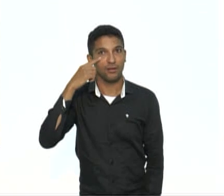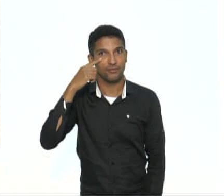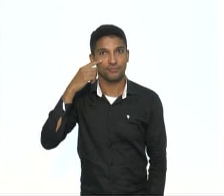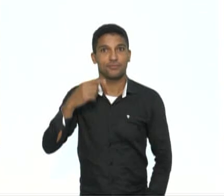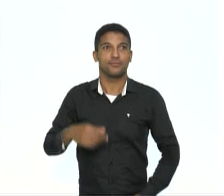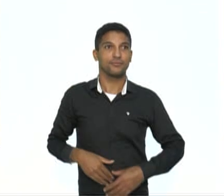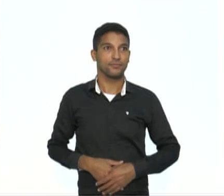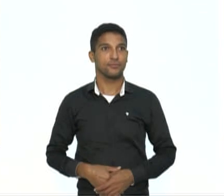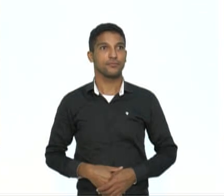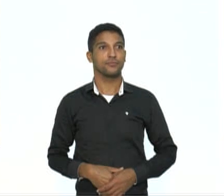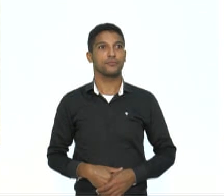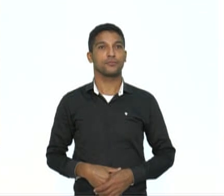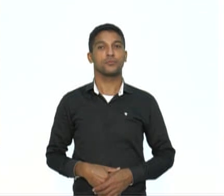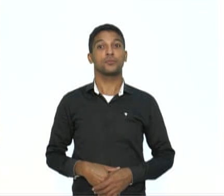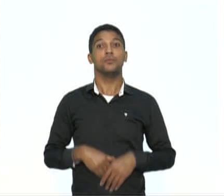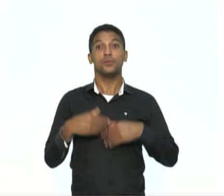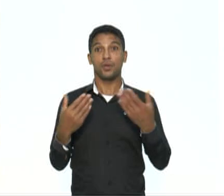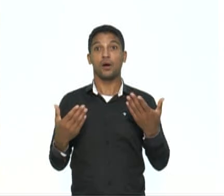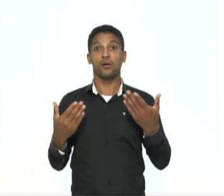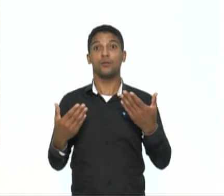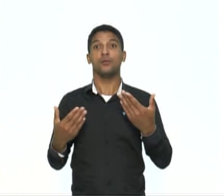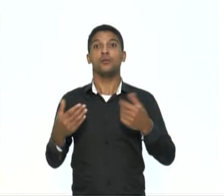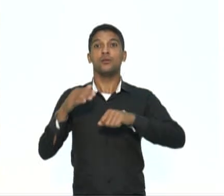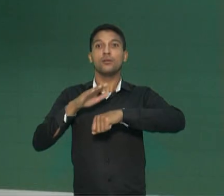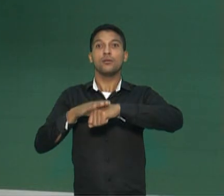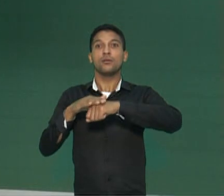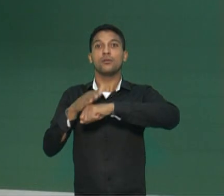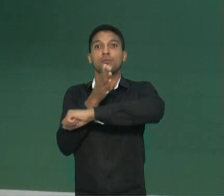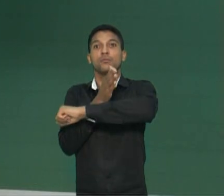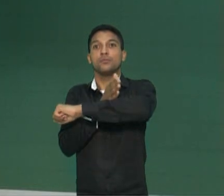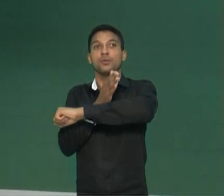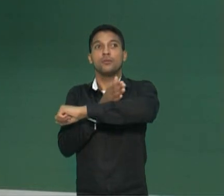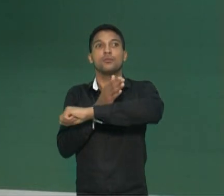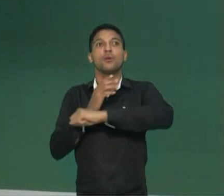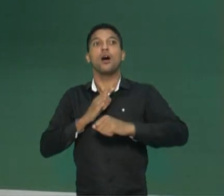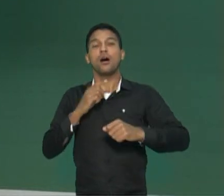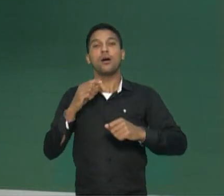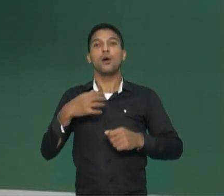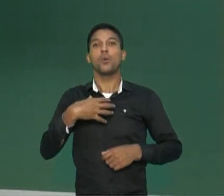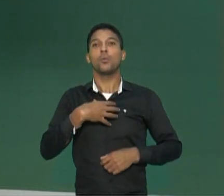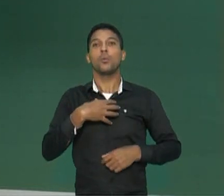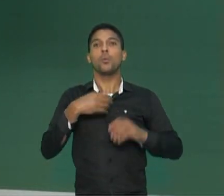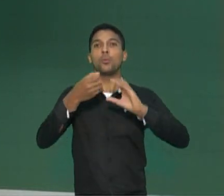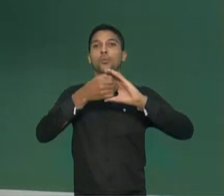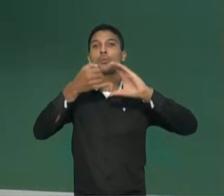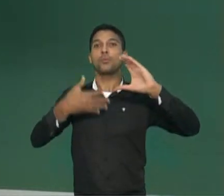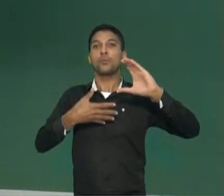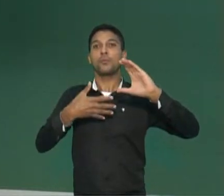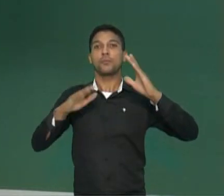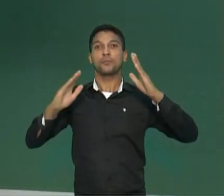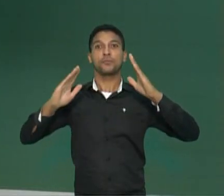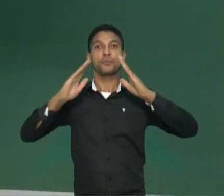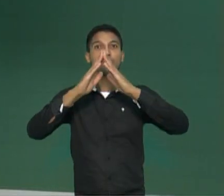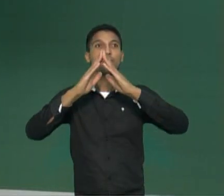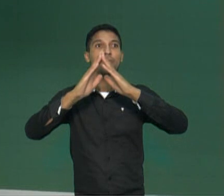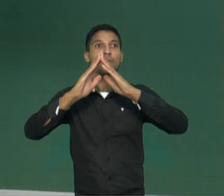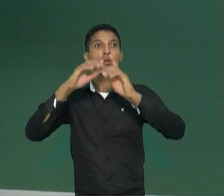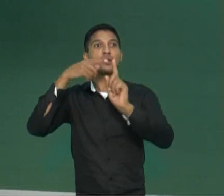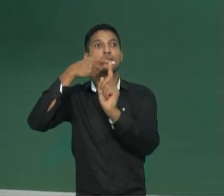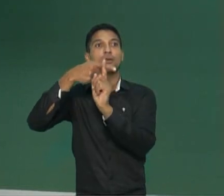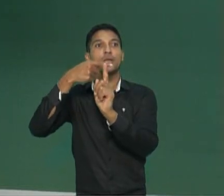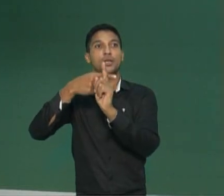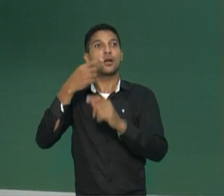As igrejas elas vão ter a concepção voltadas lá no período paleocristão, lembra que as antigas basílicas de São Pedro, como é o